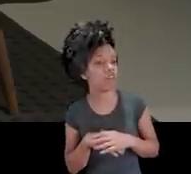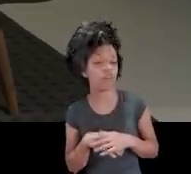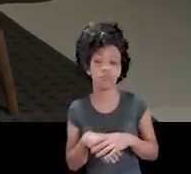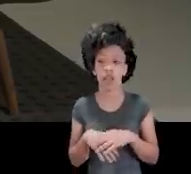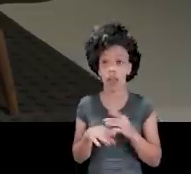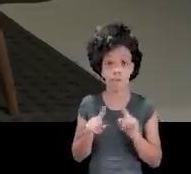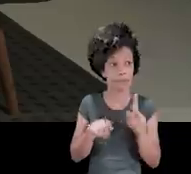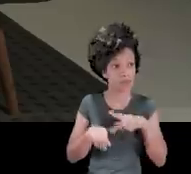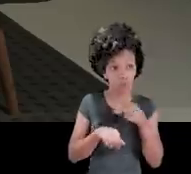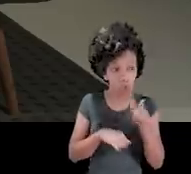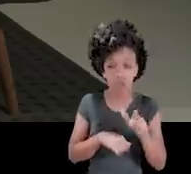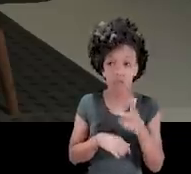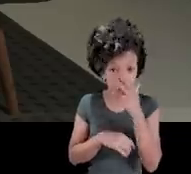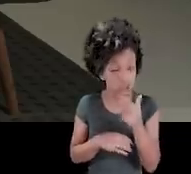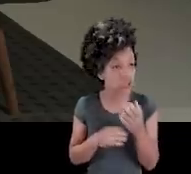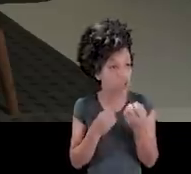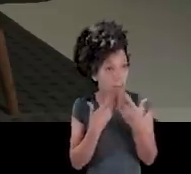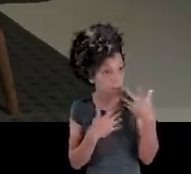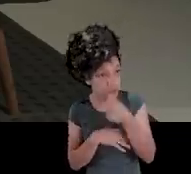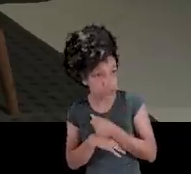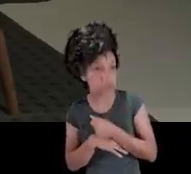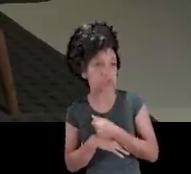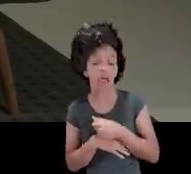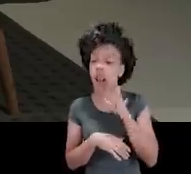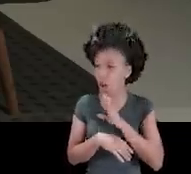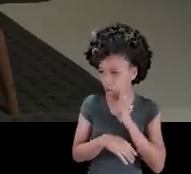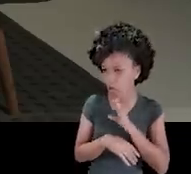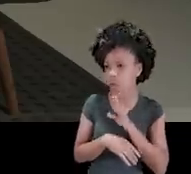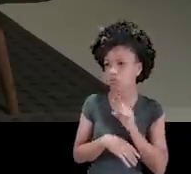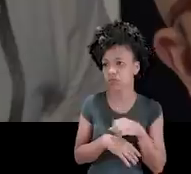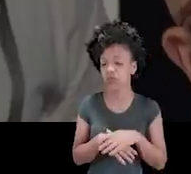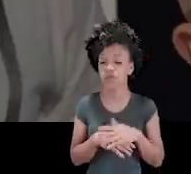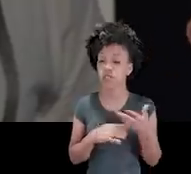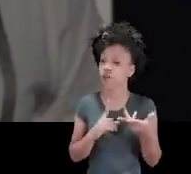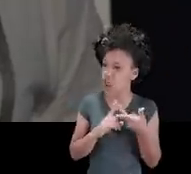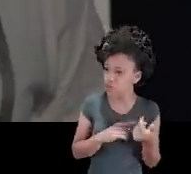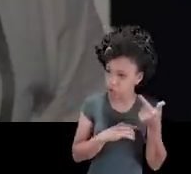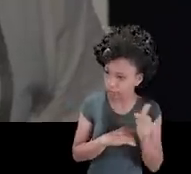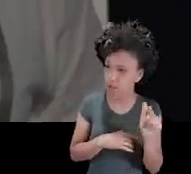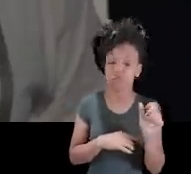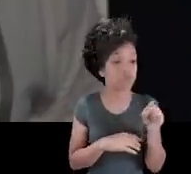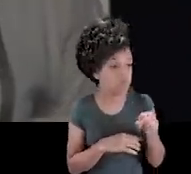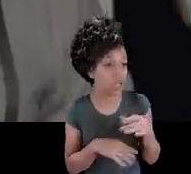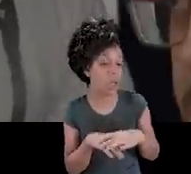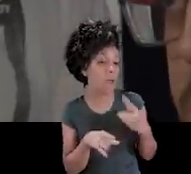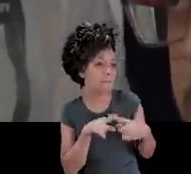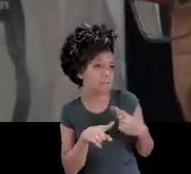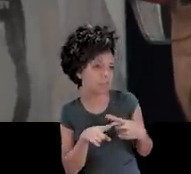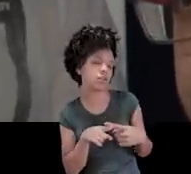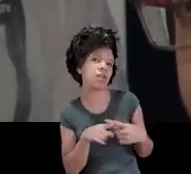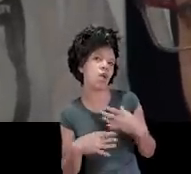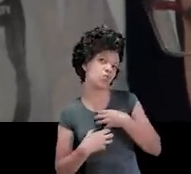daqui não, diferente? Eles acham bonito. E lá fora é uma coisa mais... Sim, que muito legal. Você foi elogiada lá fora. Sim, porque lá eu sinto que